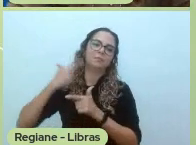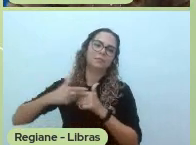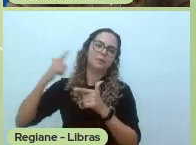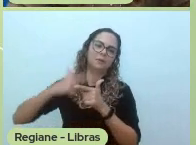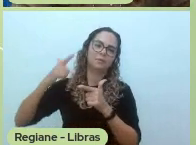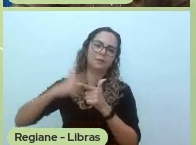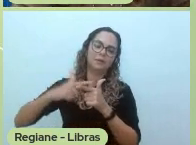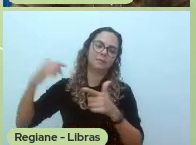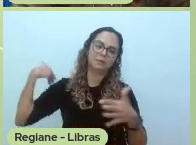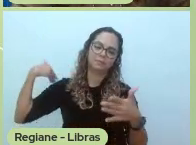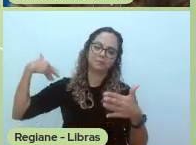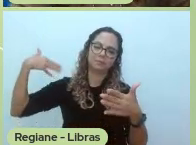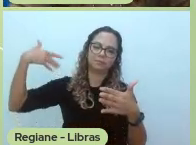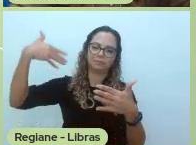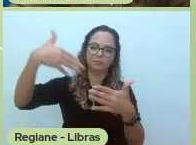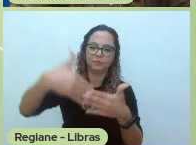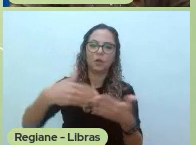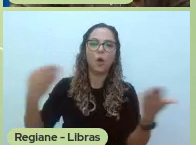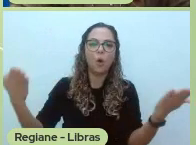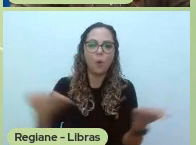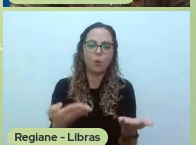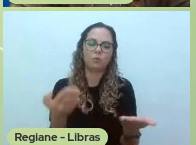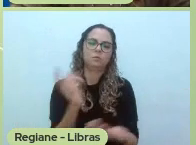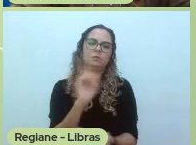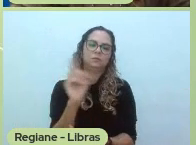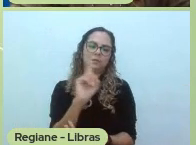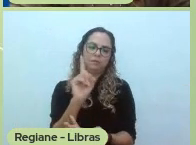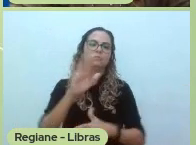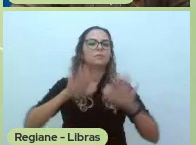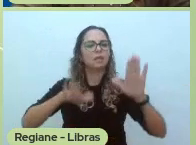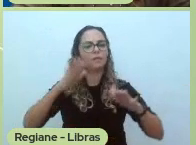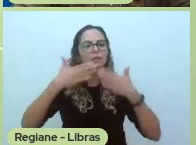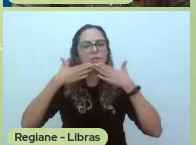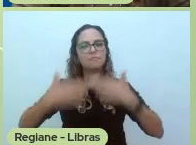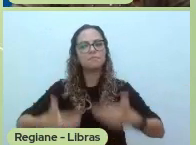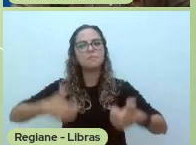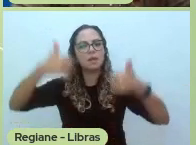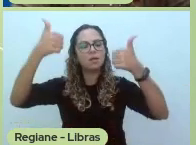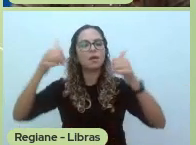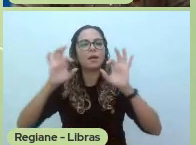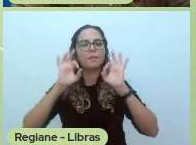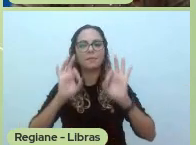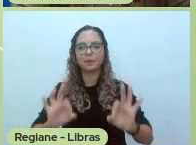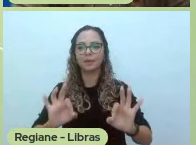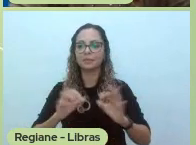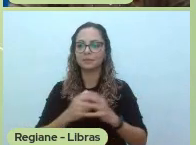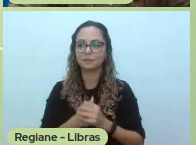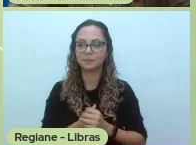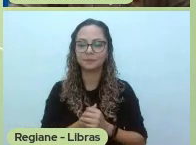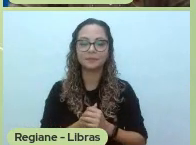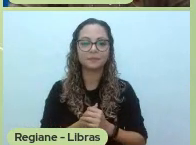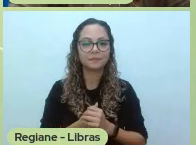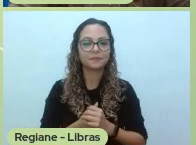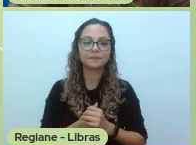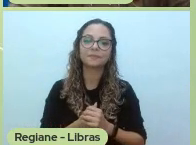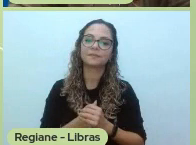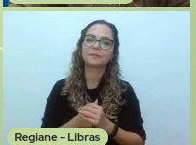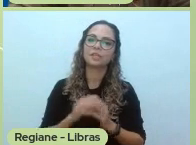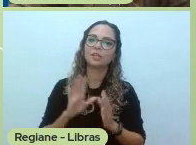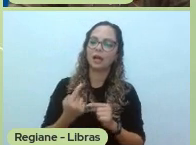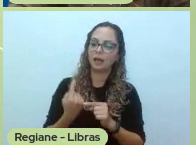né? Talvez tenha melhorado, mas acho que ainda está longe. A gente já teve na discussão